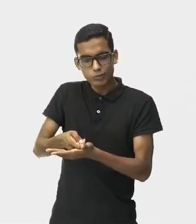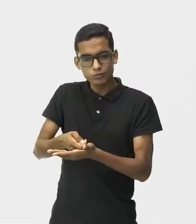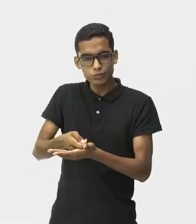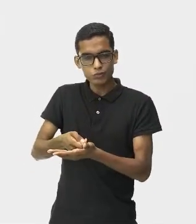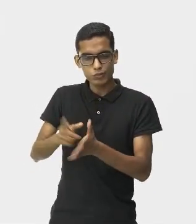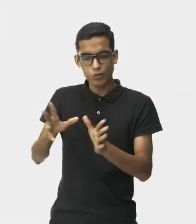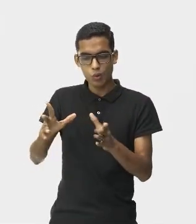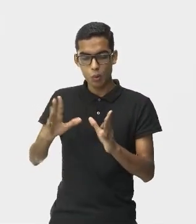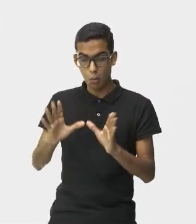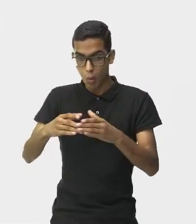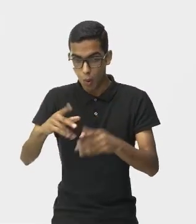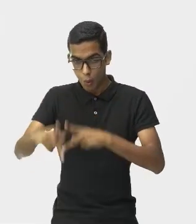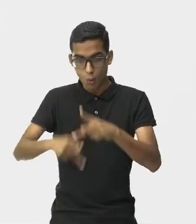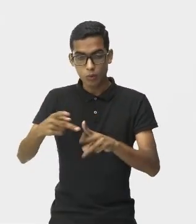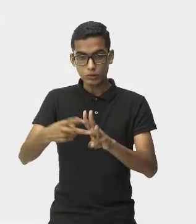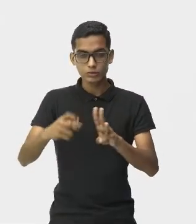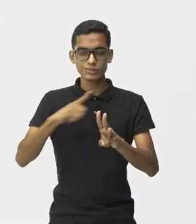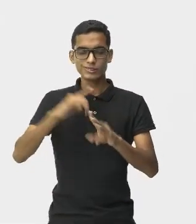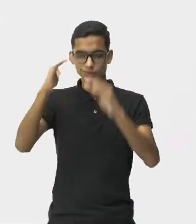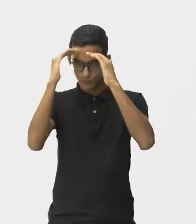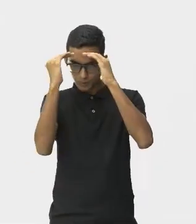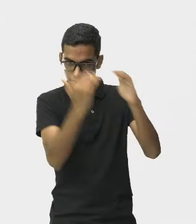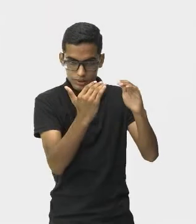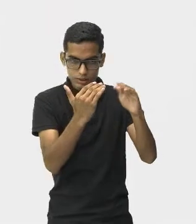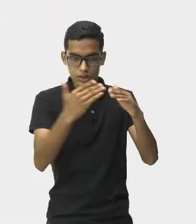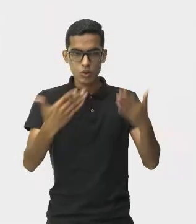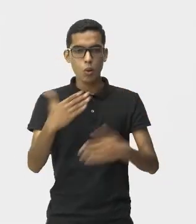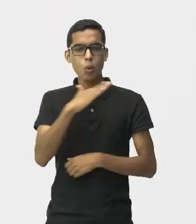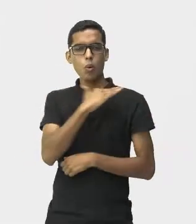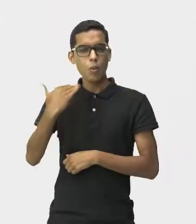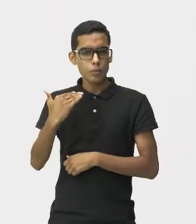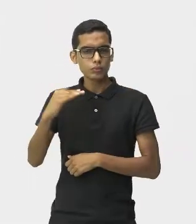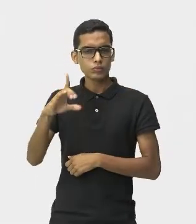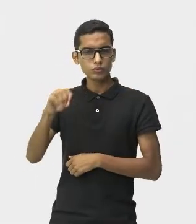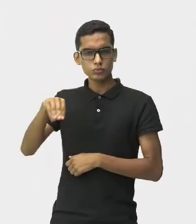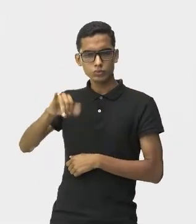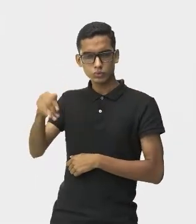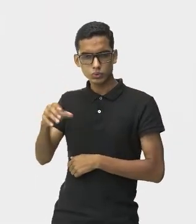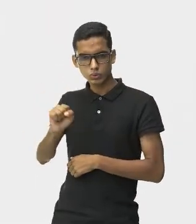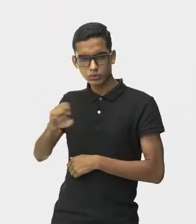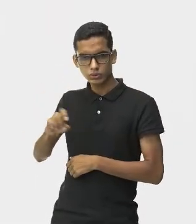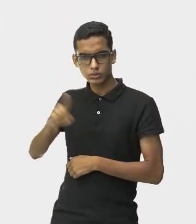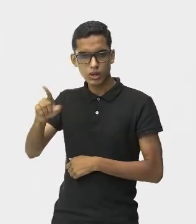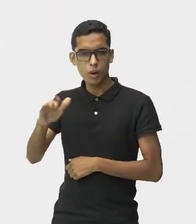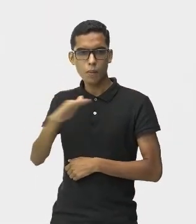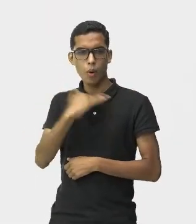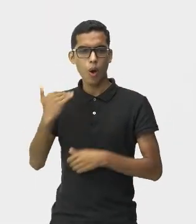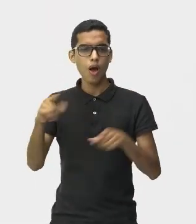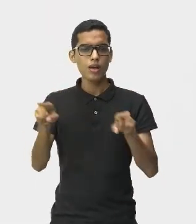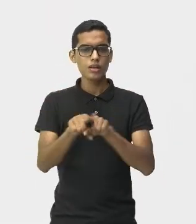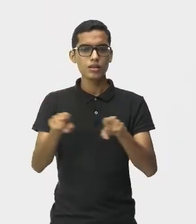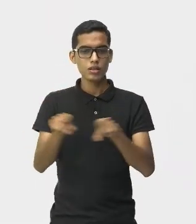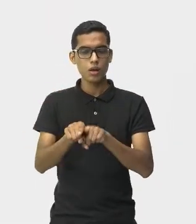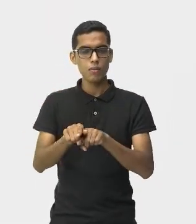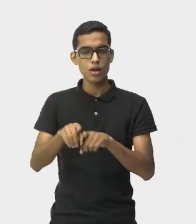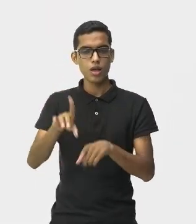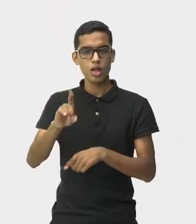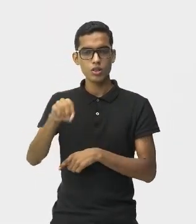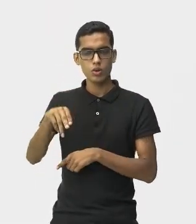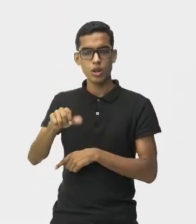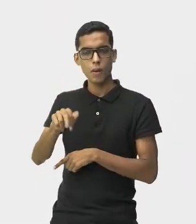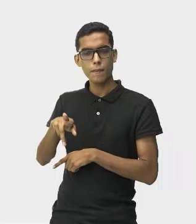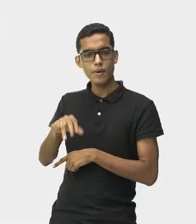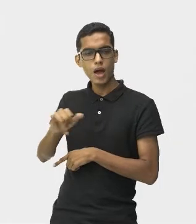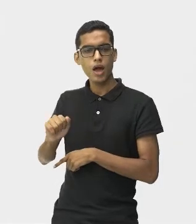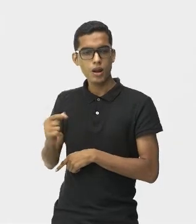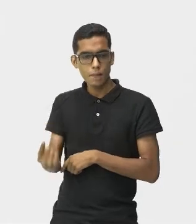Com a morte de Dom José I, a subida do trono de Dona Maria I, também conhecida como Dona Maria a Louca,